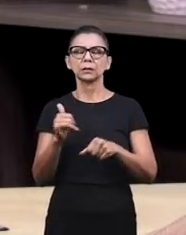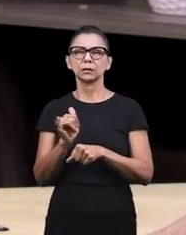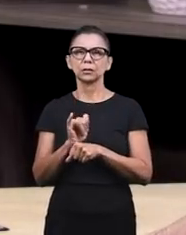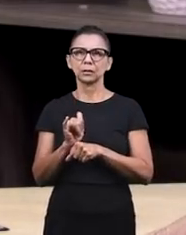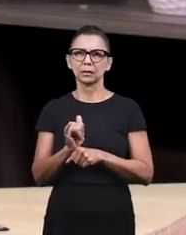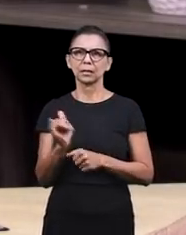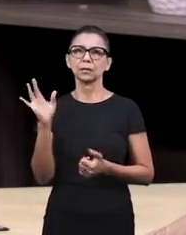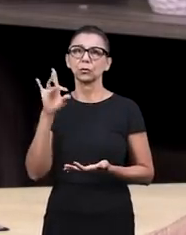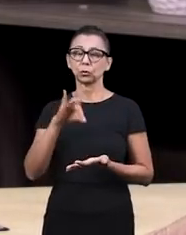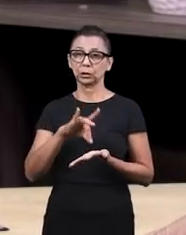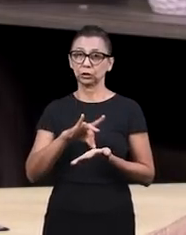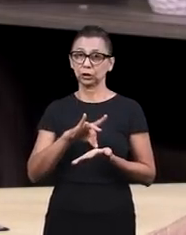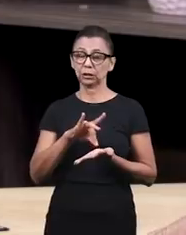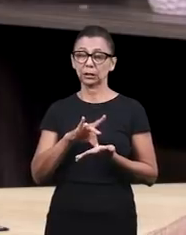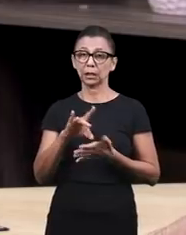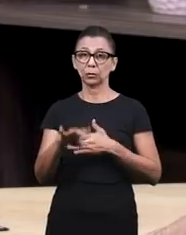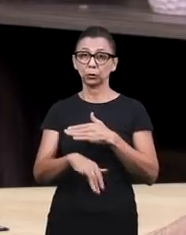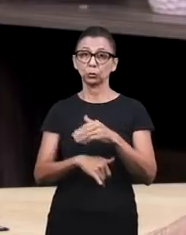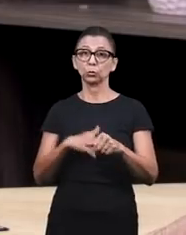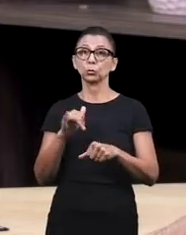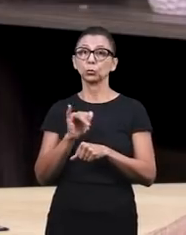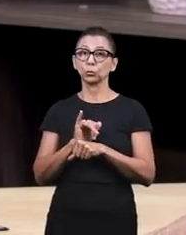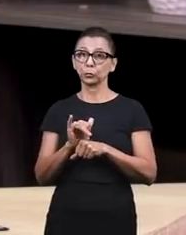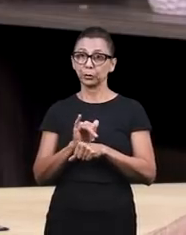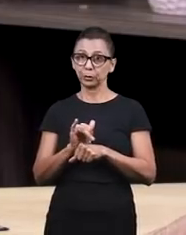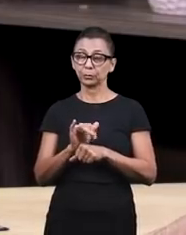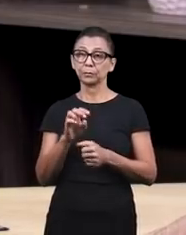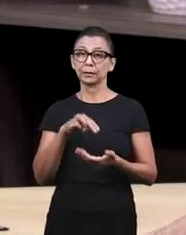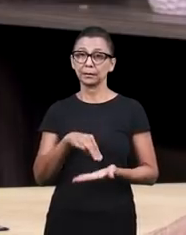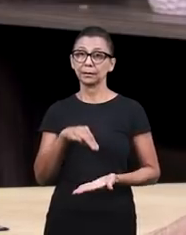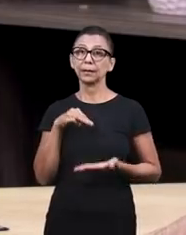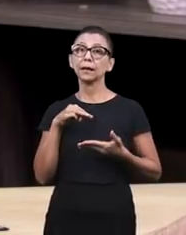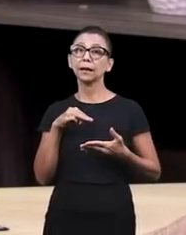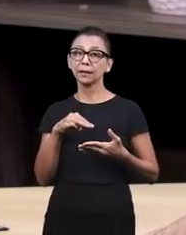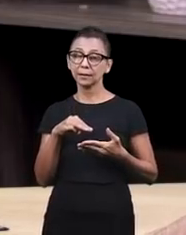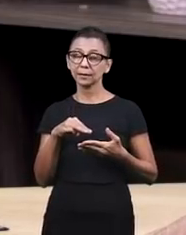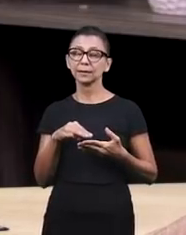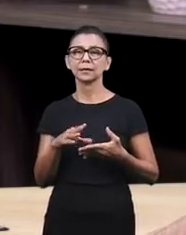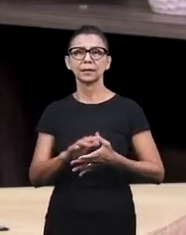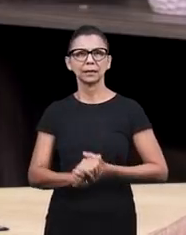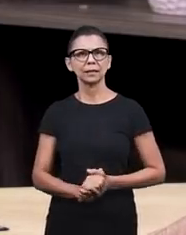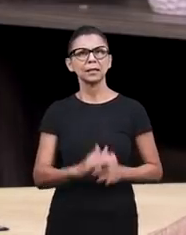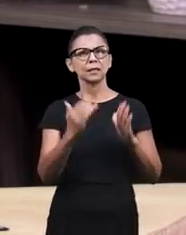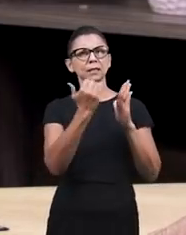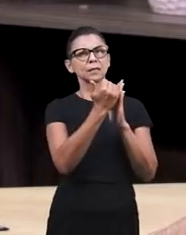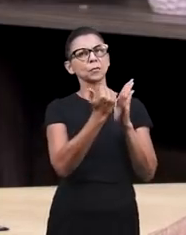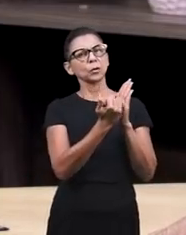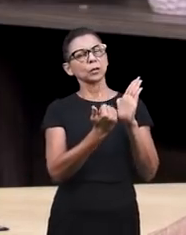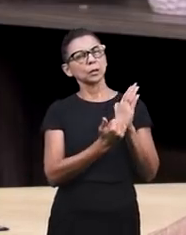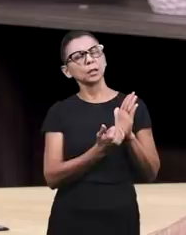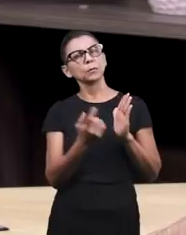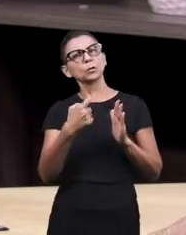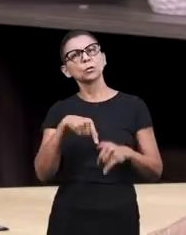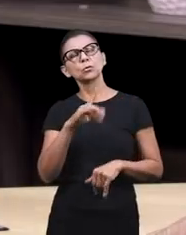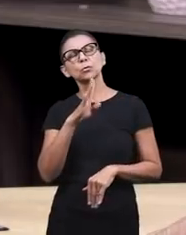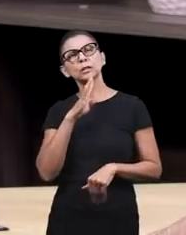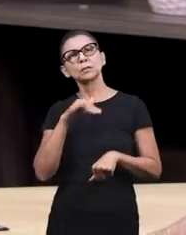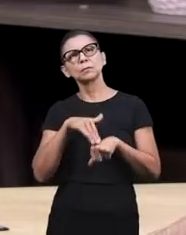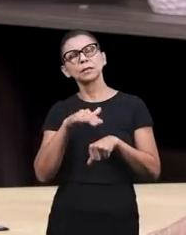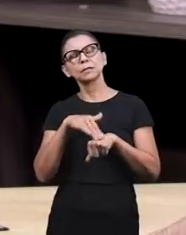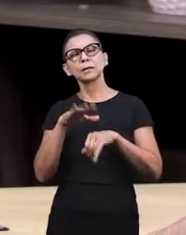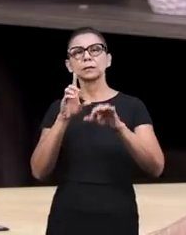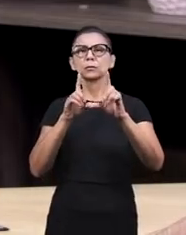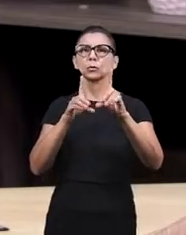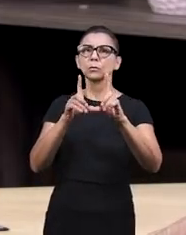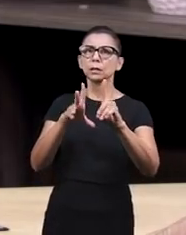da Igreja Cristã Maranata no YouTube. Esse programa que nos permite conhecer mais sobre a doutrina, sobre aquilo que a Palavra de Deus